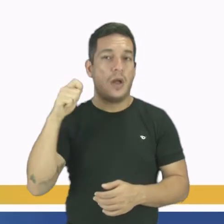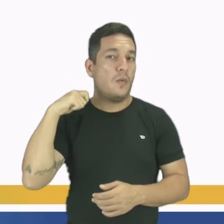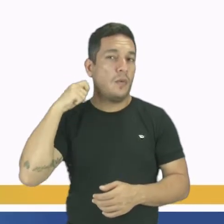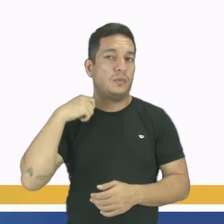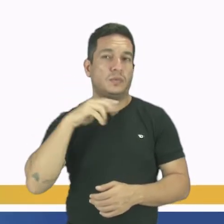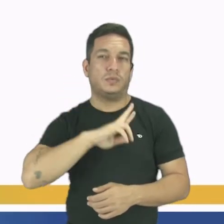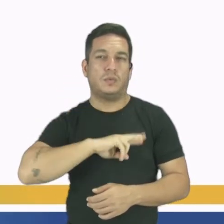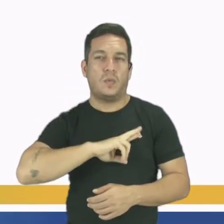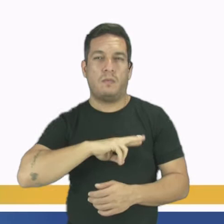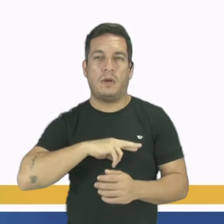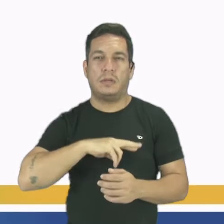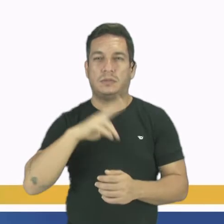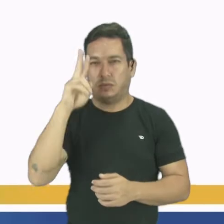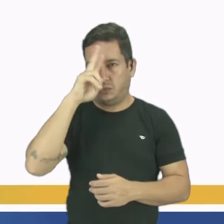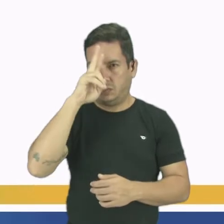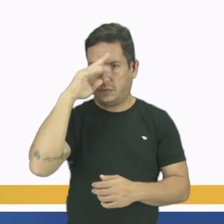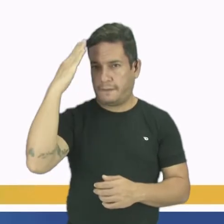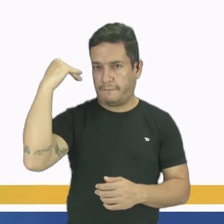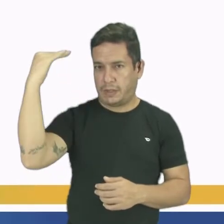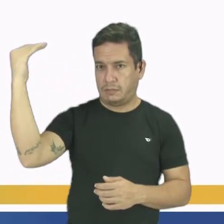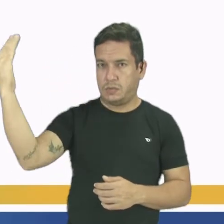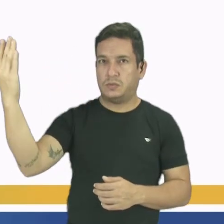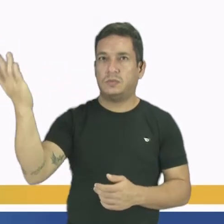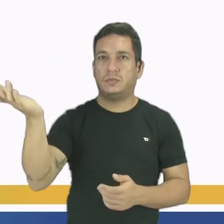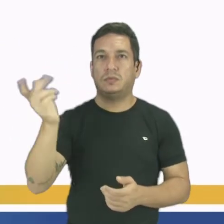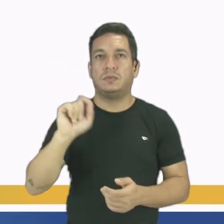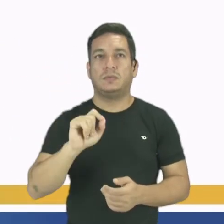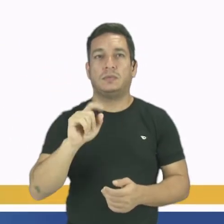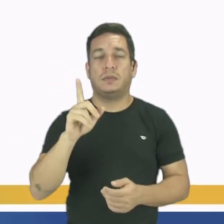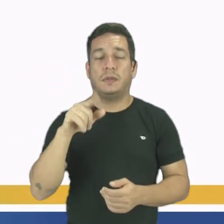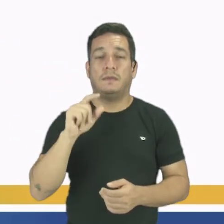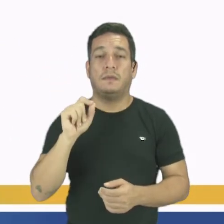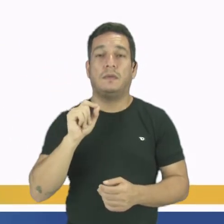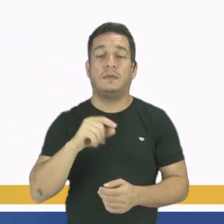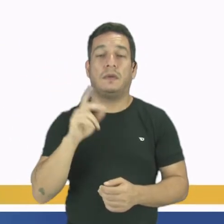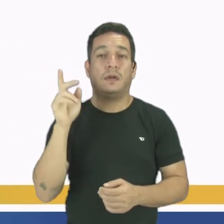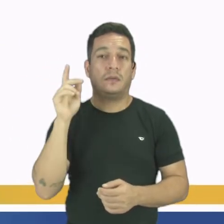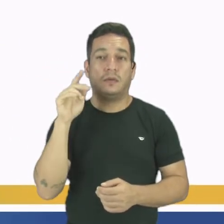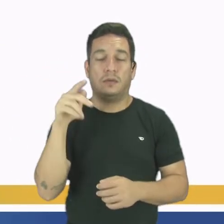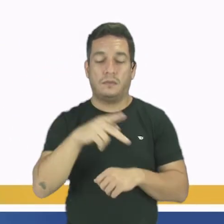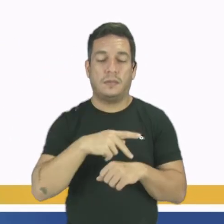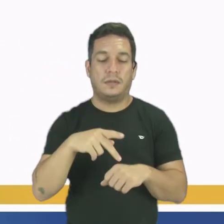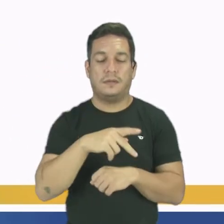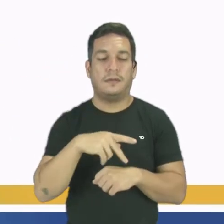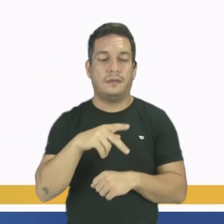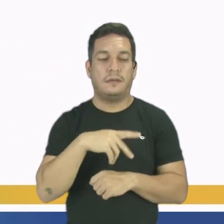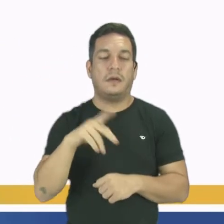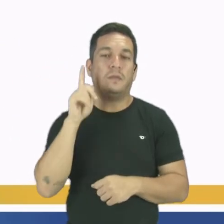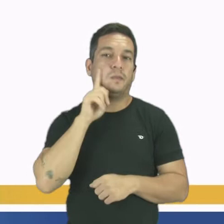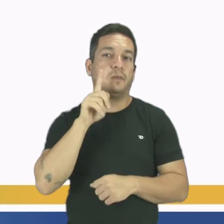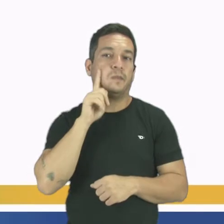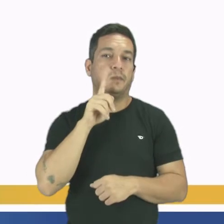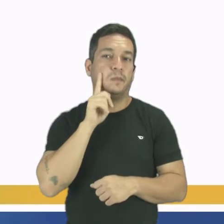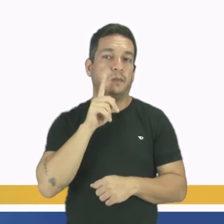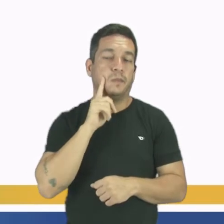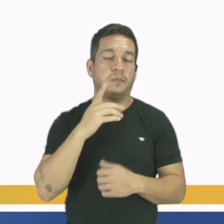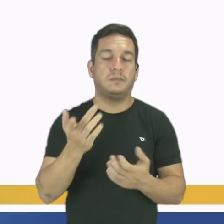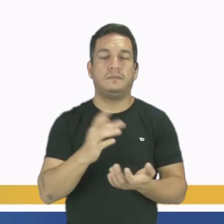muito famoso, assim, imortal, que veio da Inglaterra, mas a gente não está aqui para falar dele,